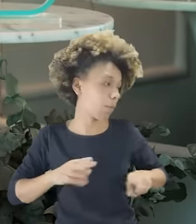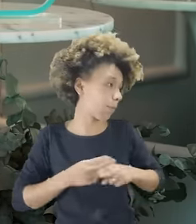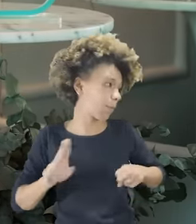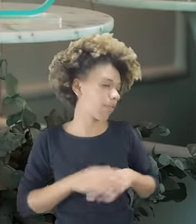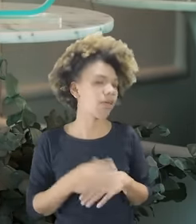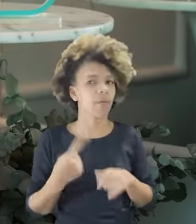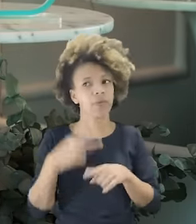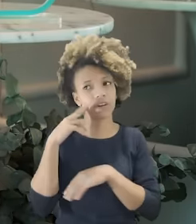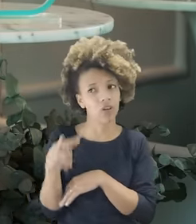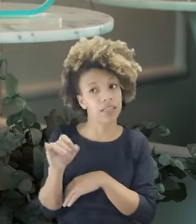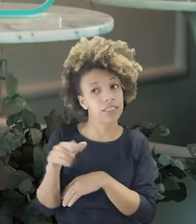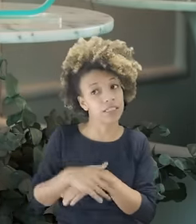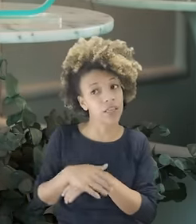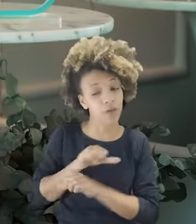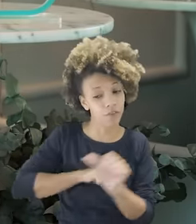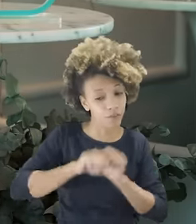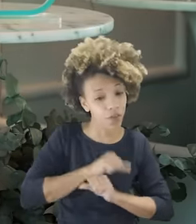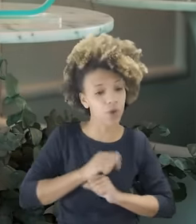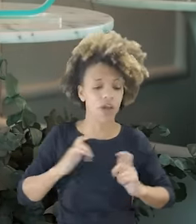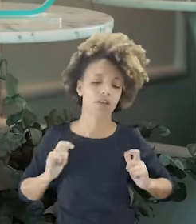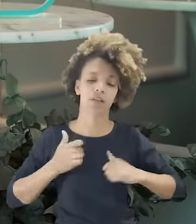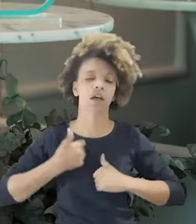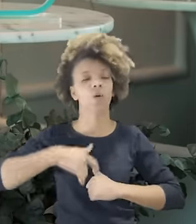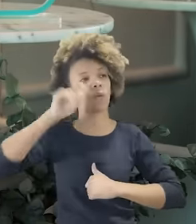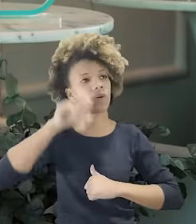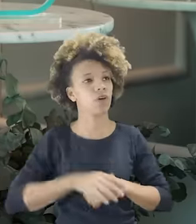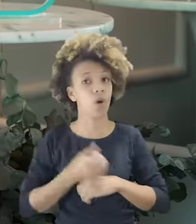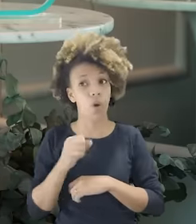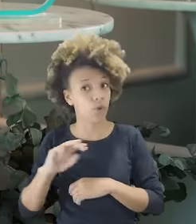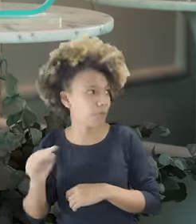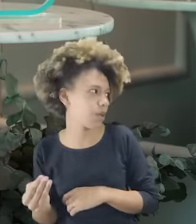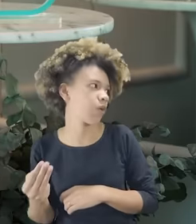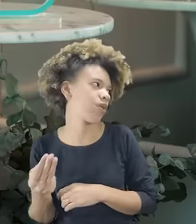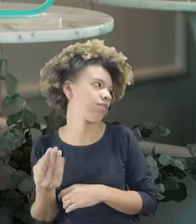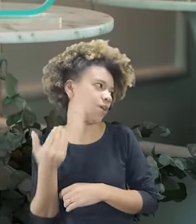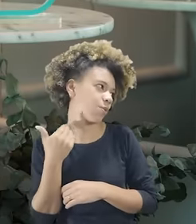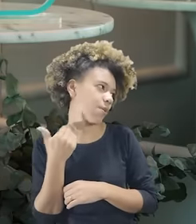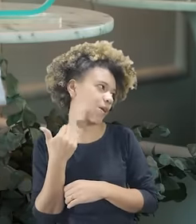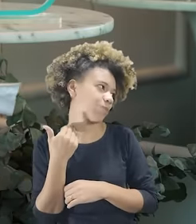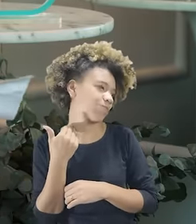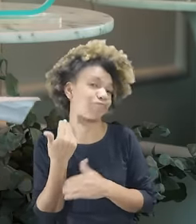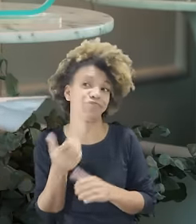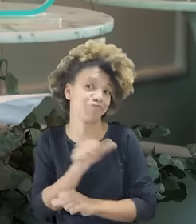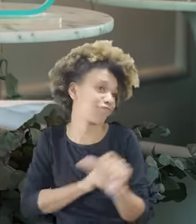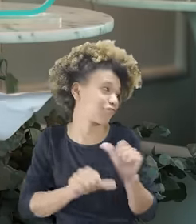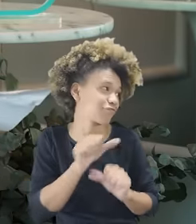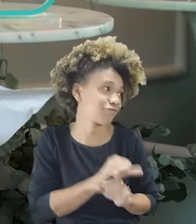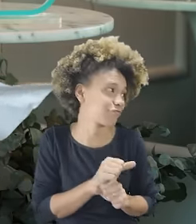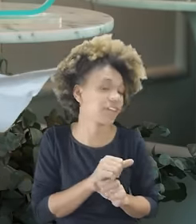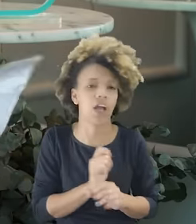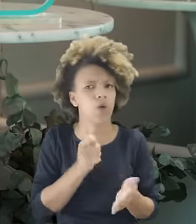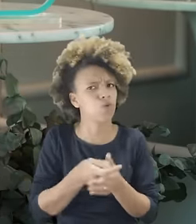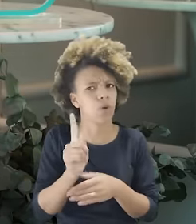tipo porque ele olha e fala assim cara se eu viro o cara que tá com óculos e o cara tá com 8 milhões no banco ele vira